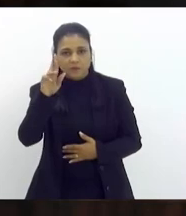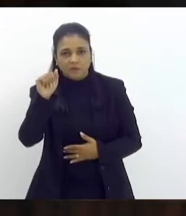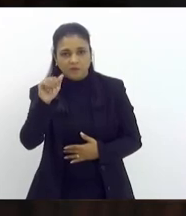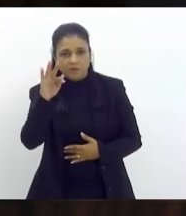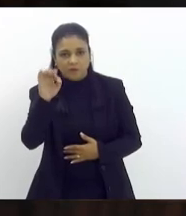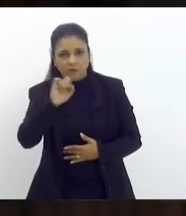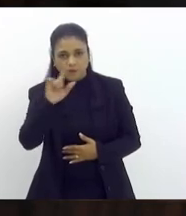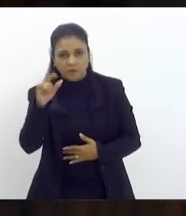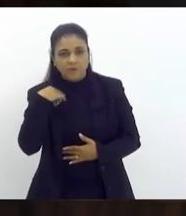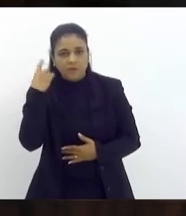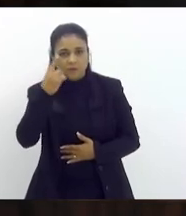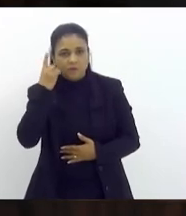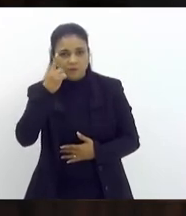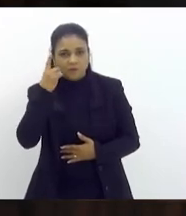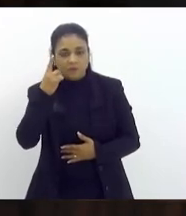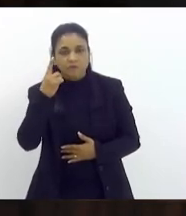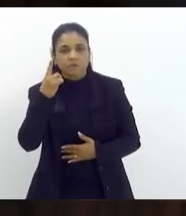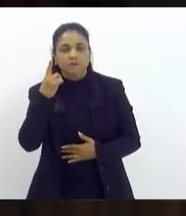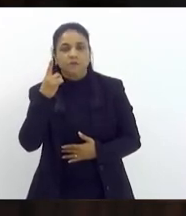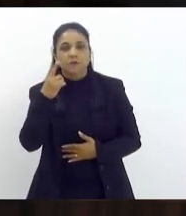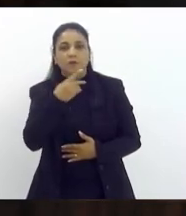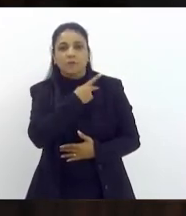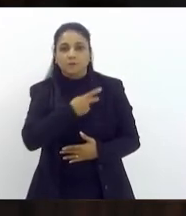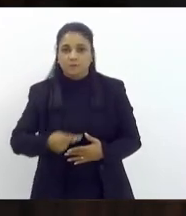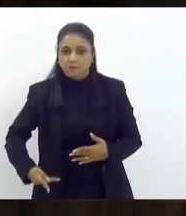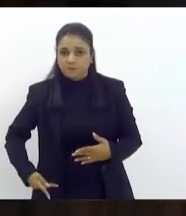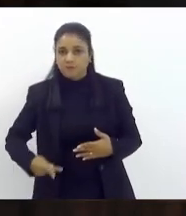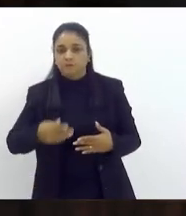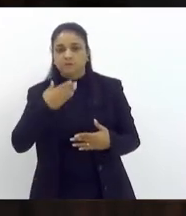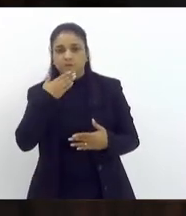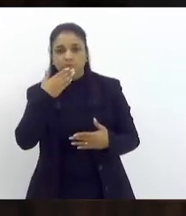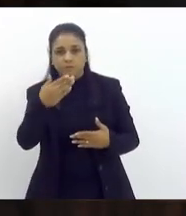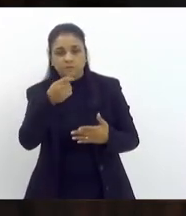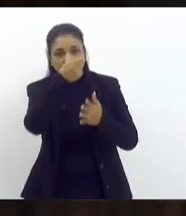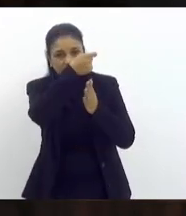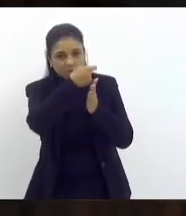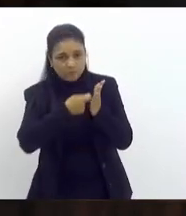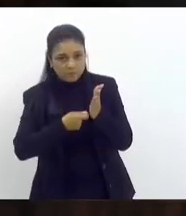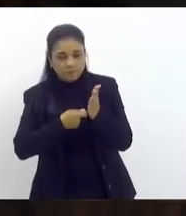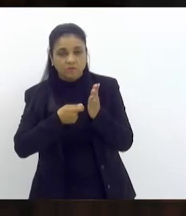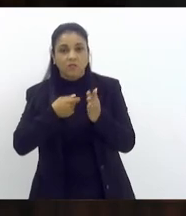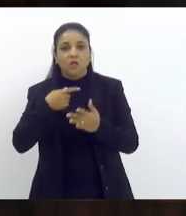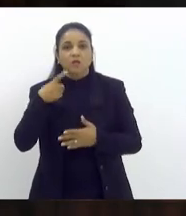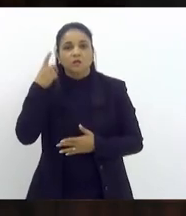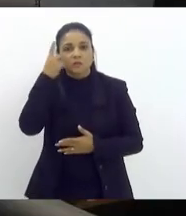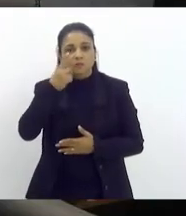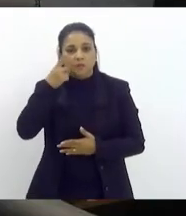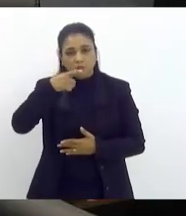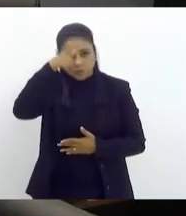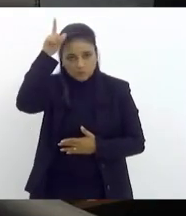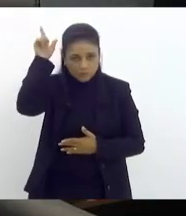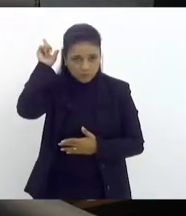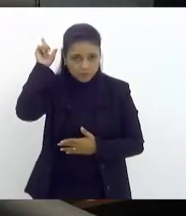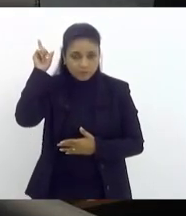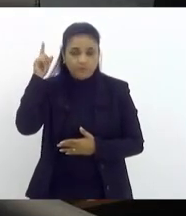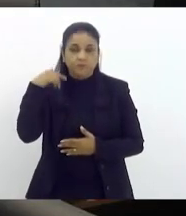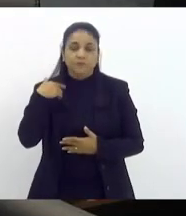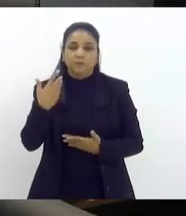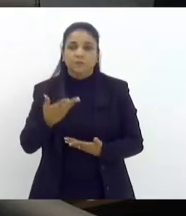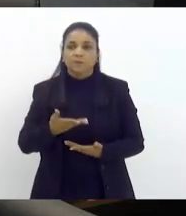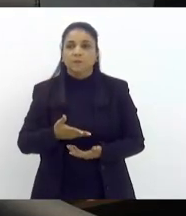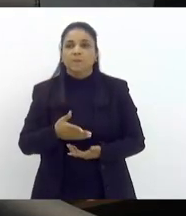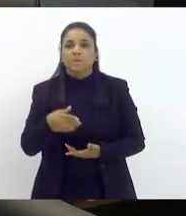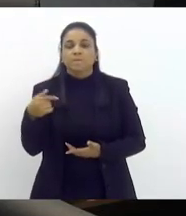Nobre presidência designa relatoria especial Deputado Luiz Paulo senhora presidente